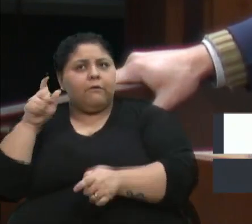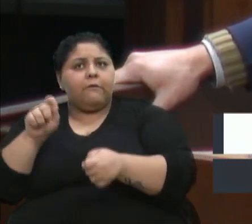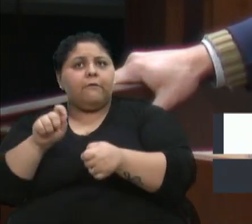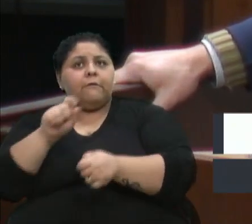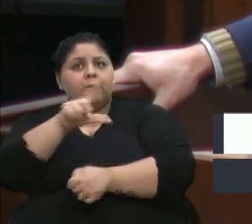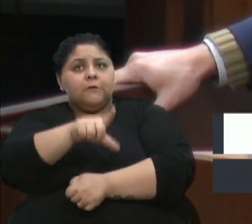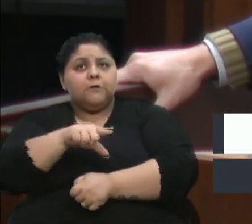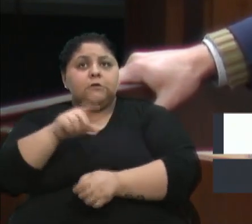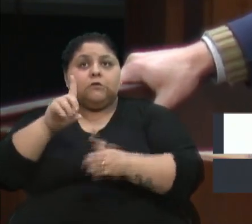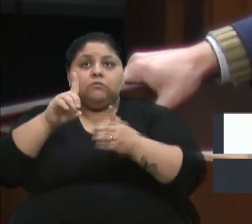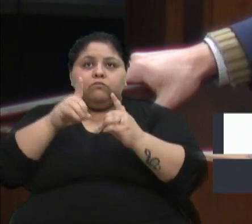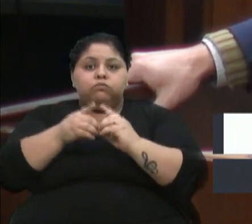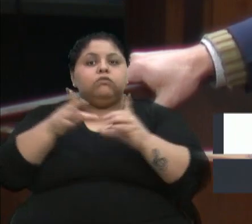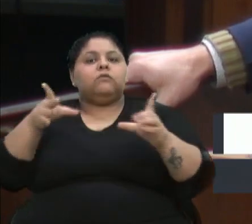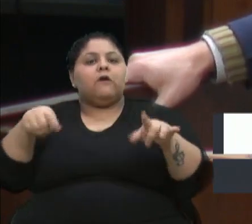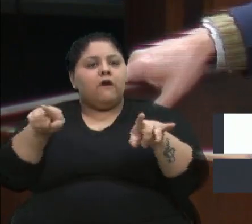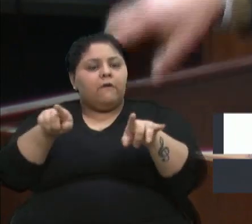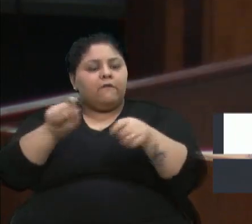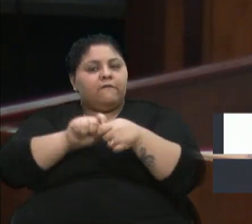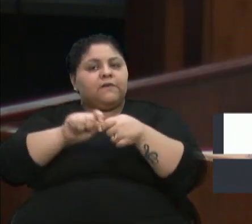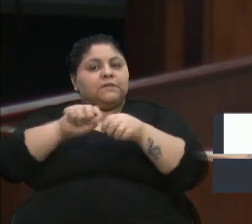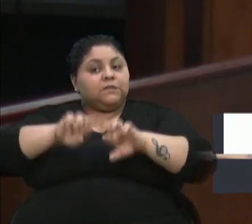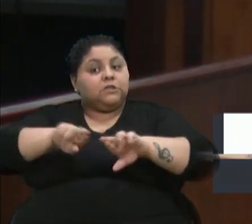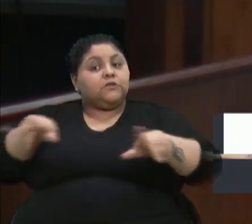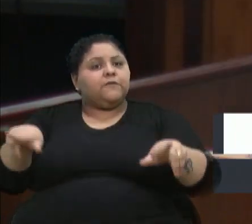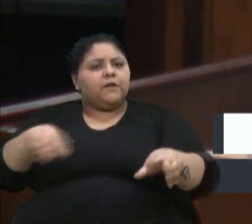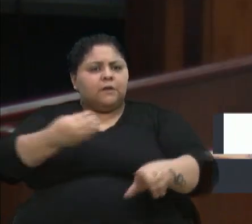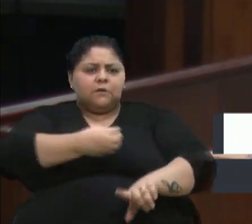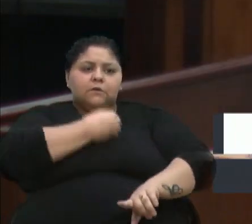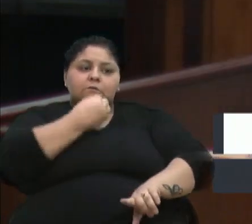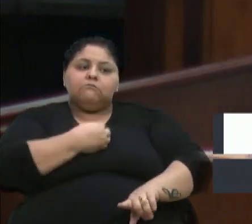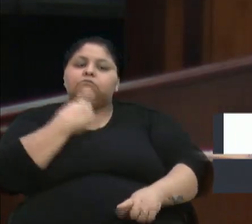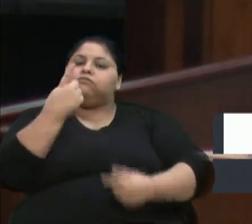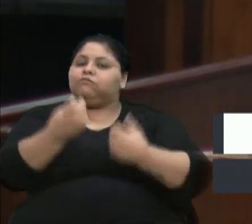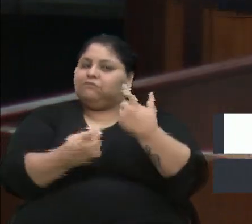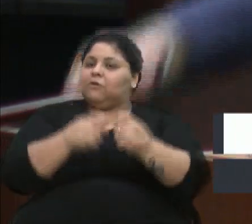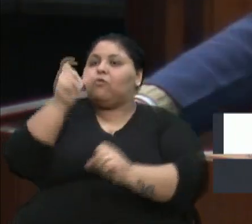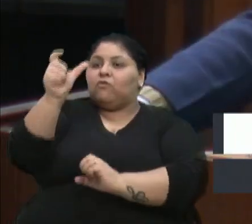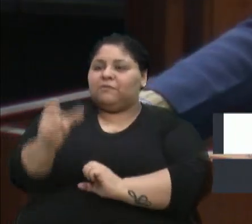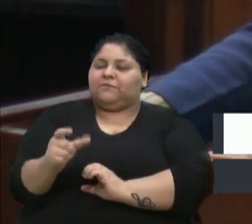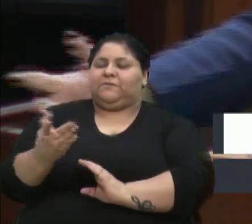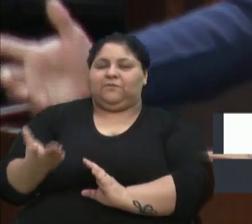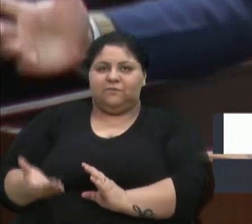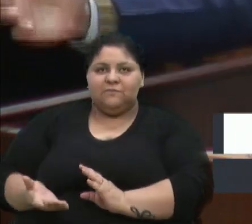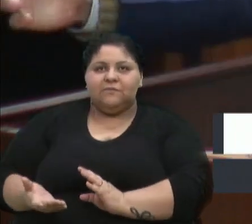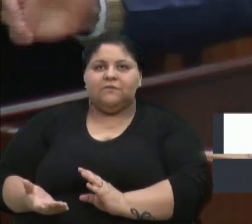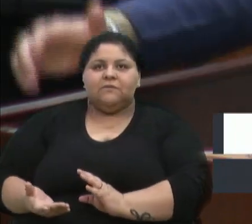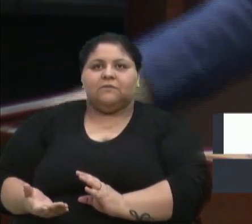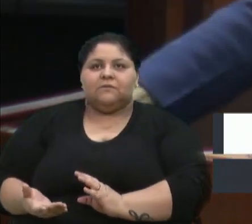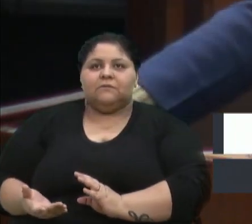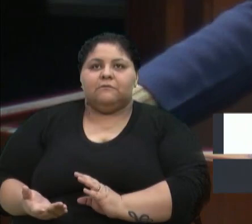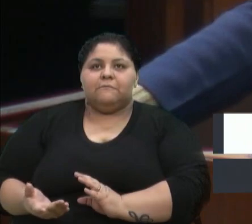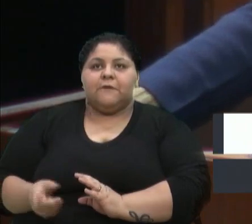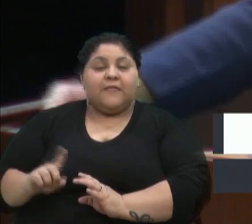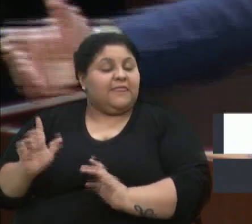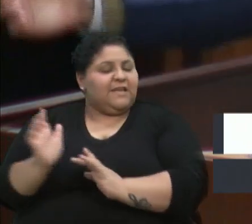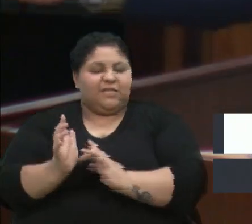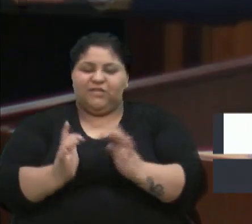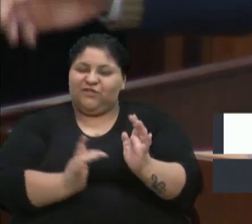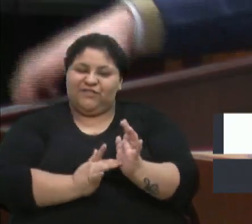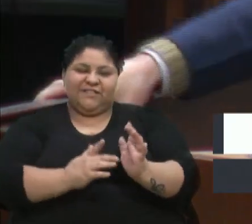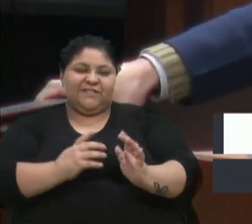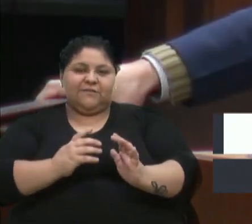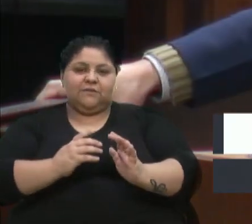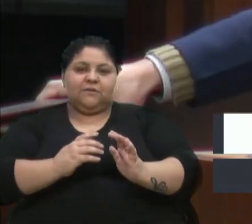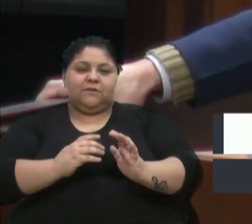eleitos democraticamente estão fazendo a diferença na vida de algumas pessoas. Porque nem Jesus Cristo conseguiu agradar todos, não